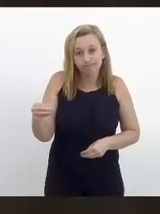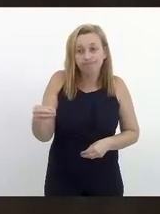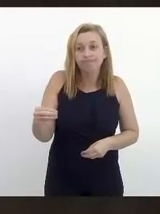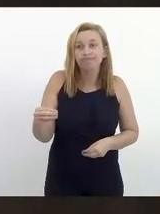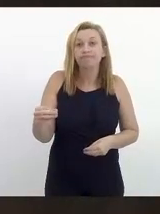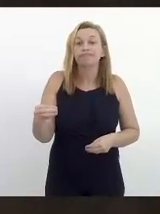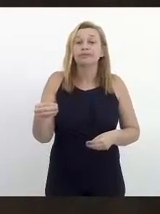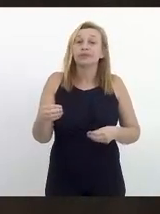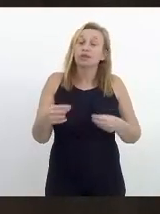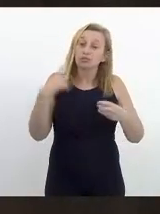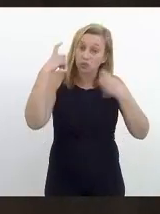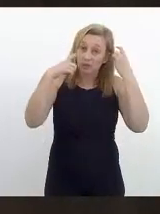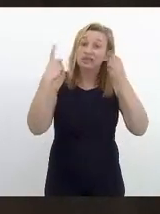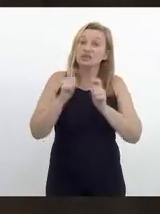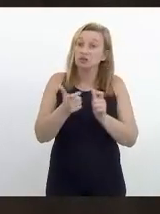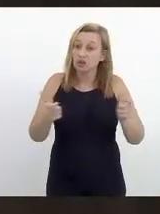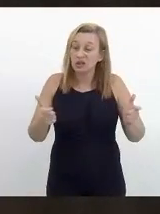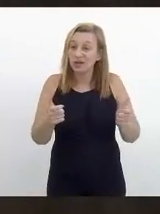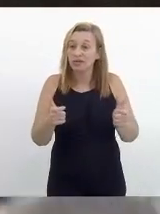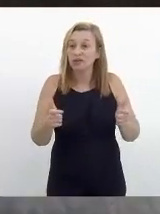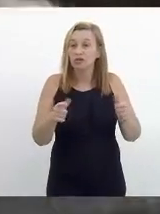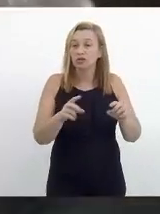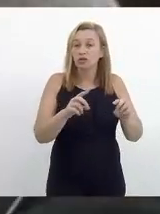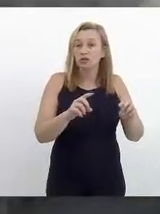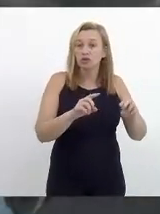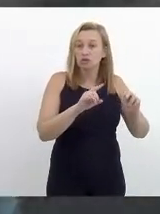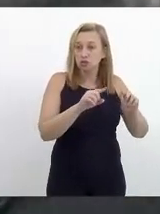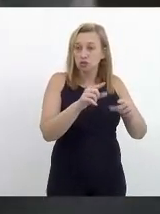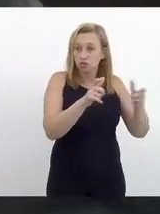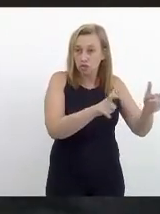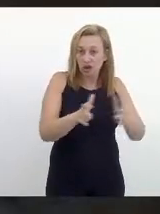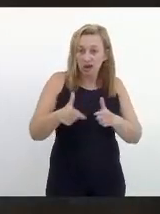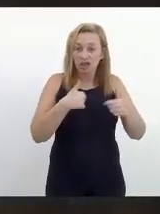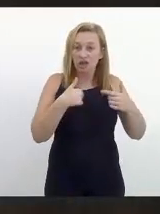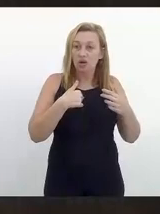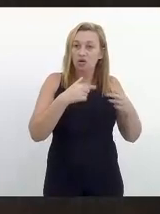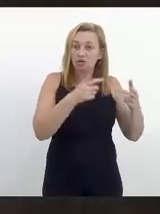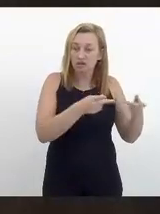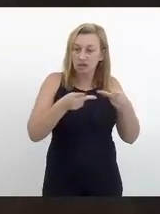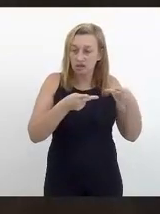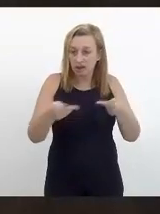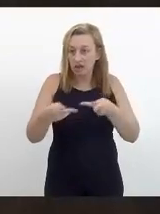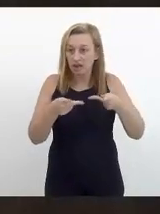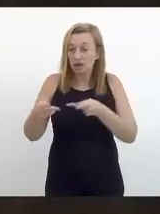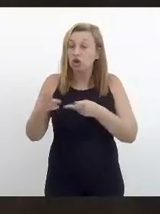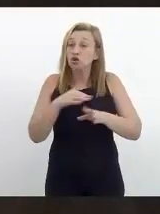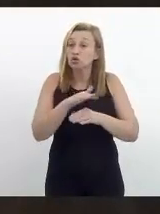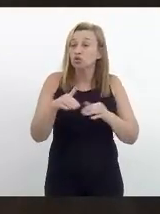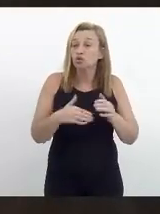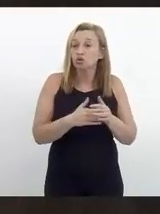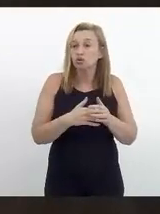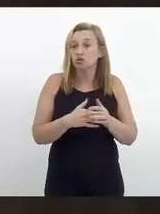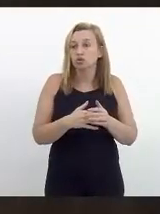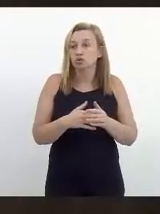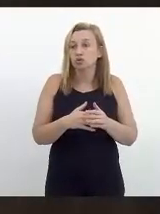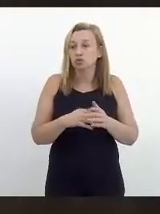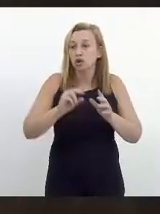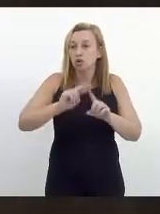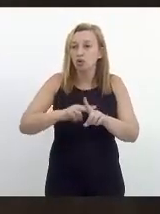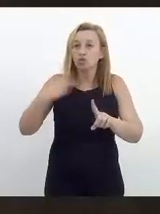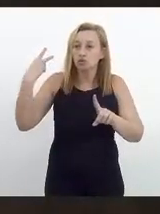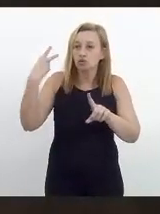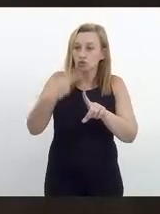é uma situação muito grave. Dos alojamentos que eu visitei, todos eles estavam com o dobro